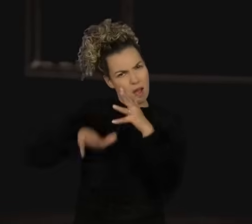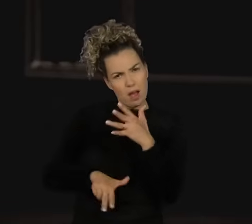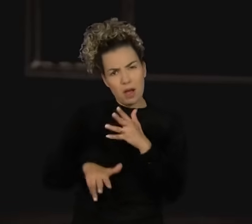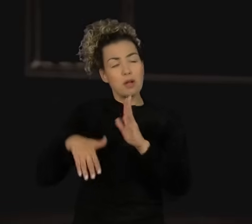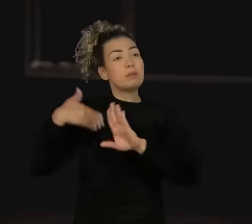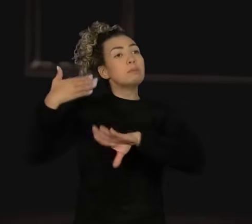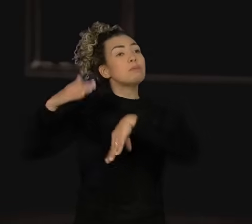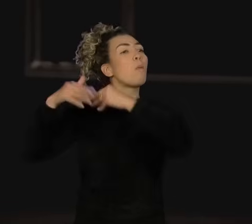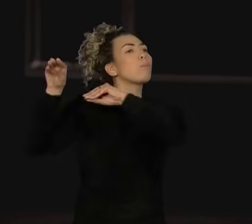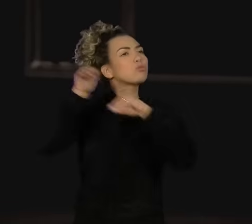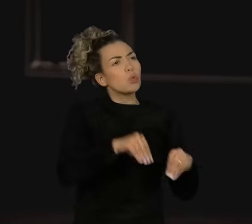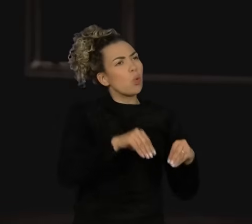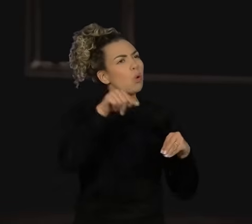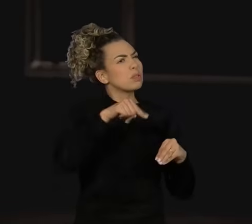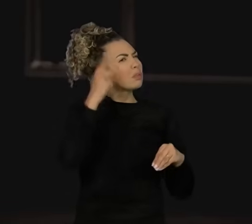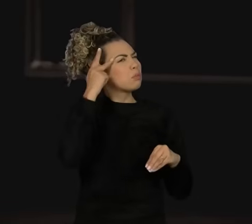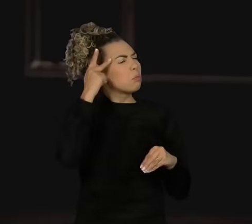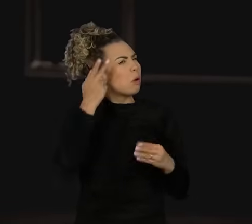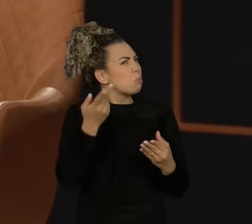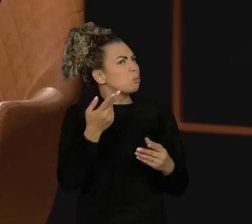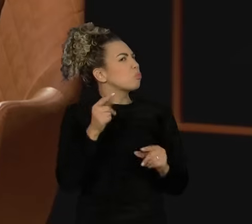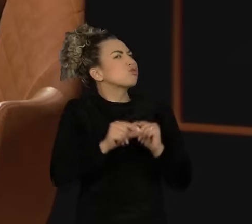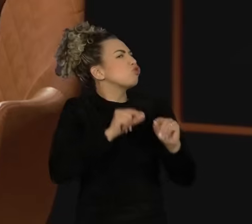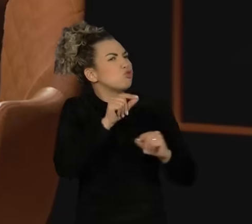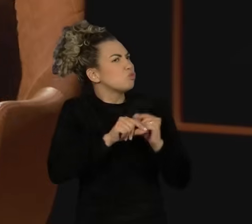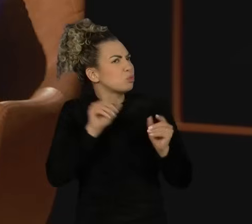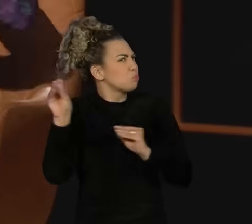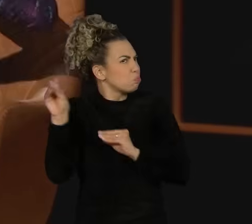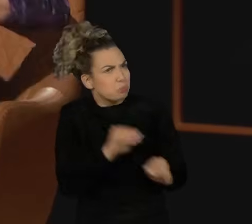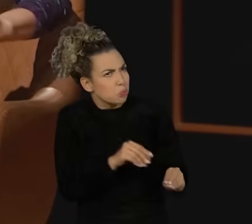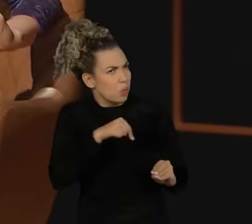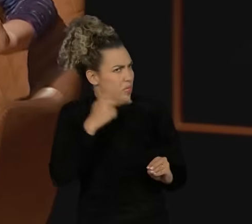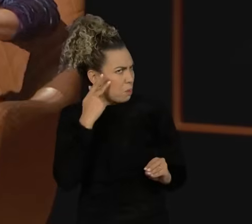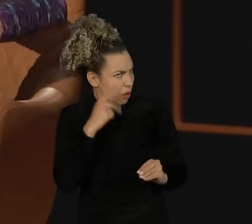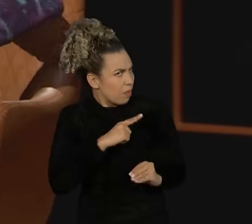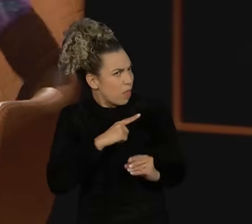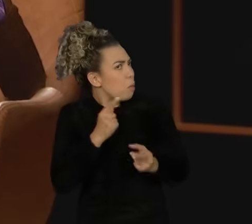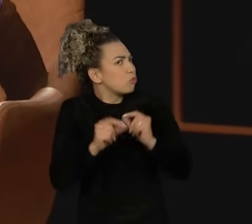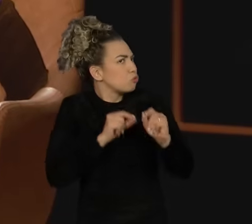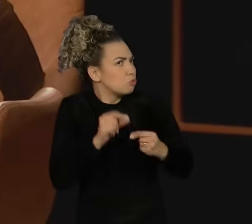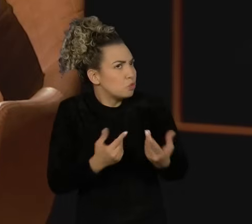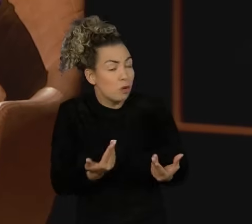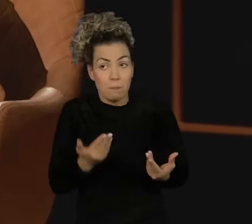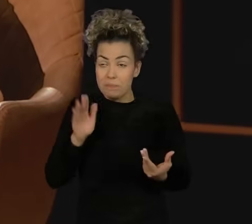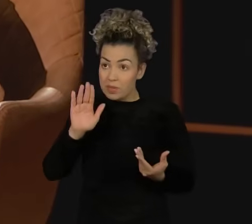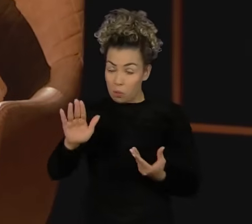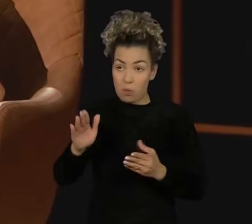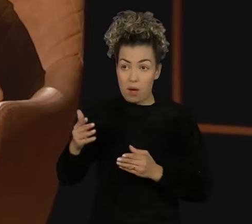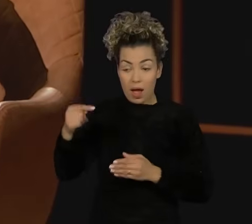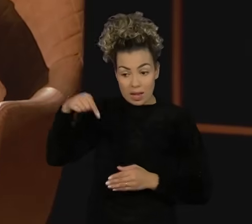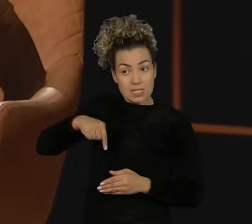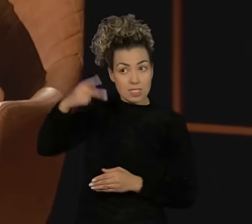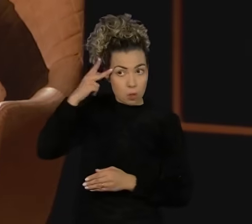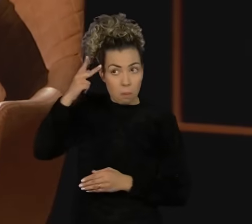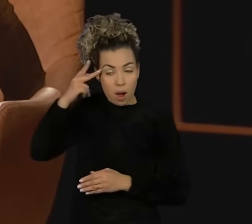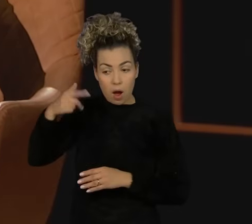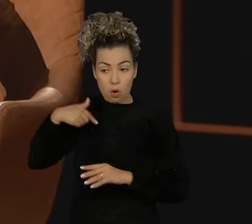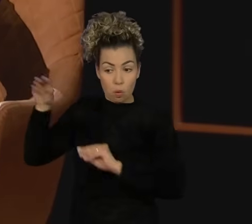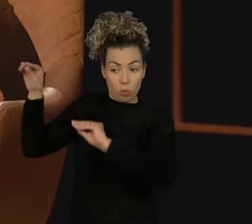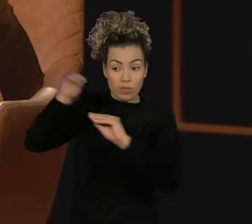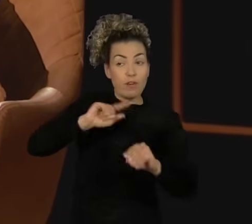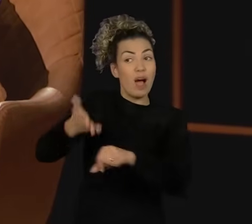Teve algum motivo especial para essa vinda para cá? Na verdade, eu vim antes para São Paulo, porque eu